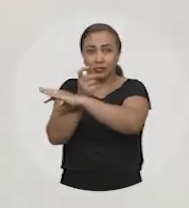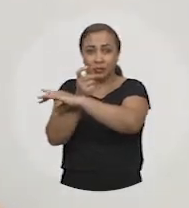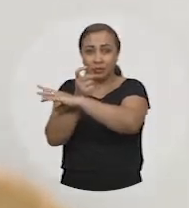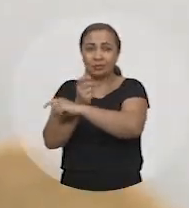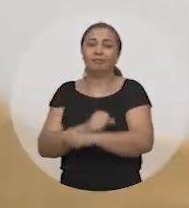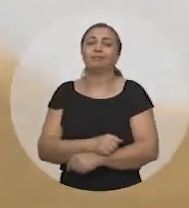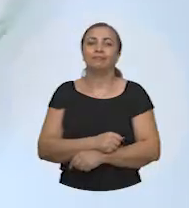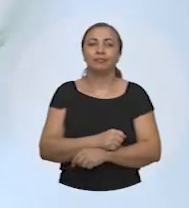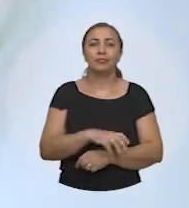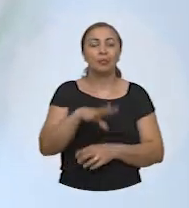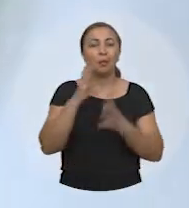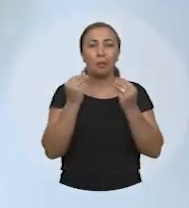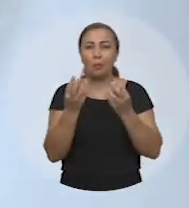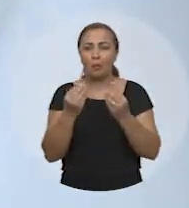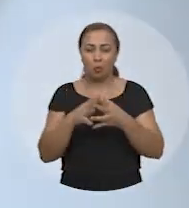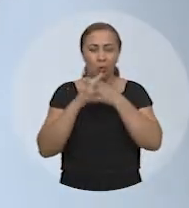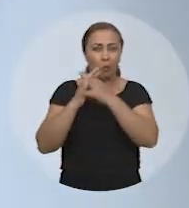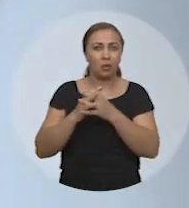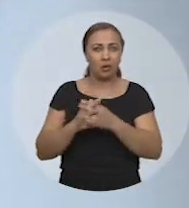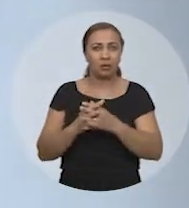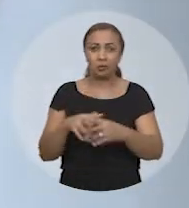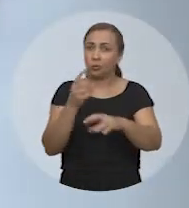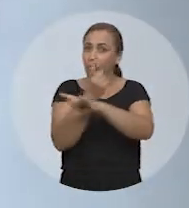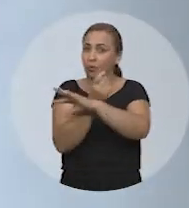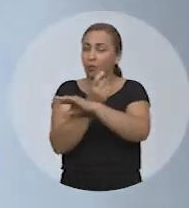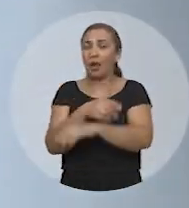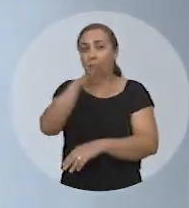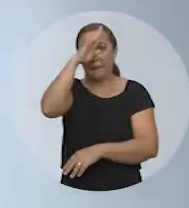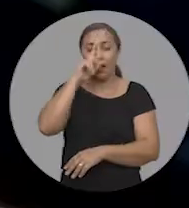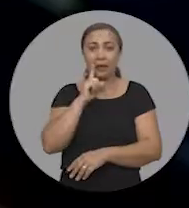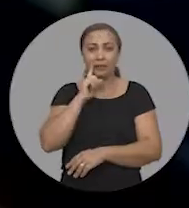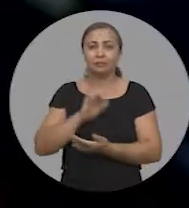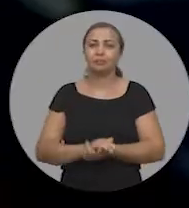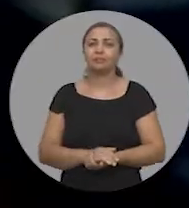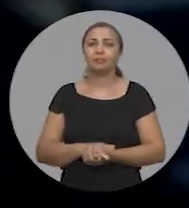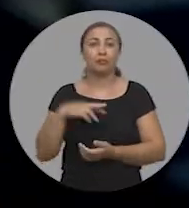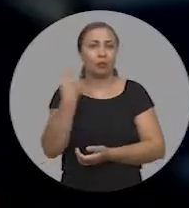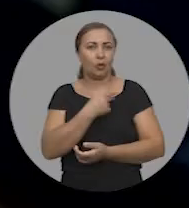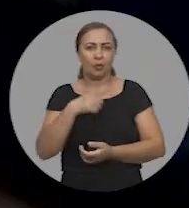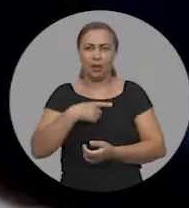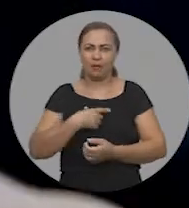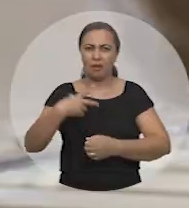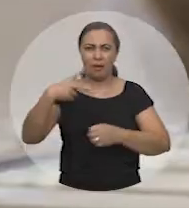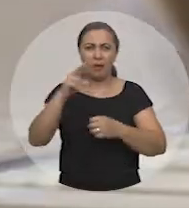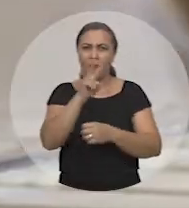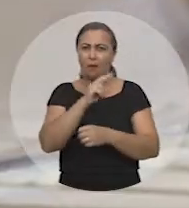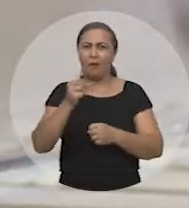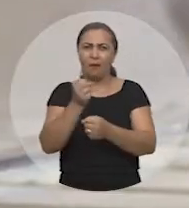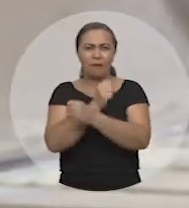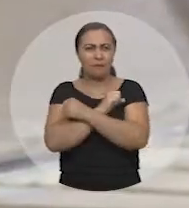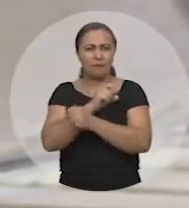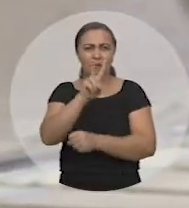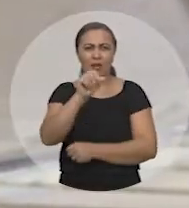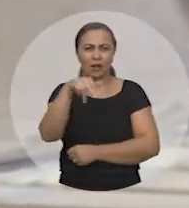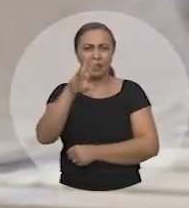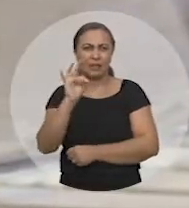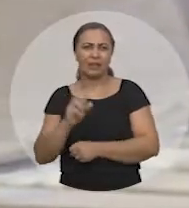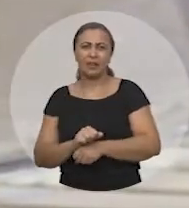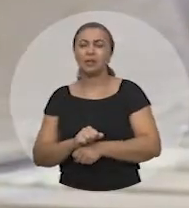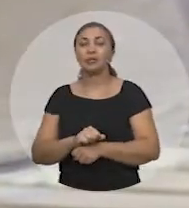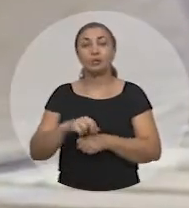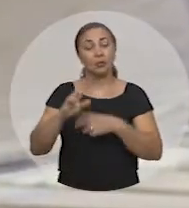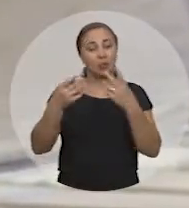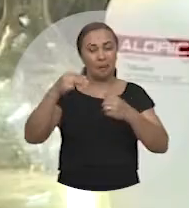títulos stigmurus é bastante confundido com escorpião amarelo obtivemos esse veneno né do Escorpião durante o